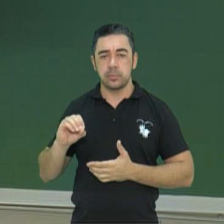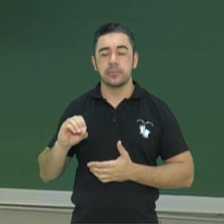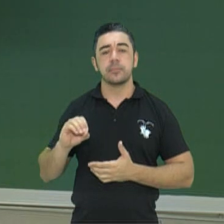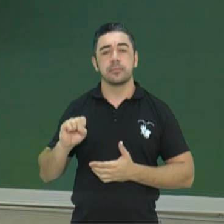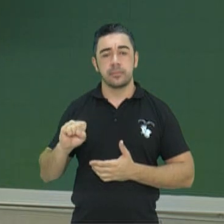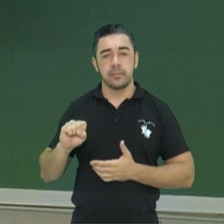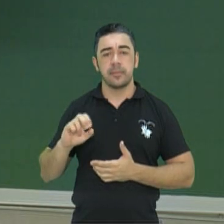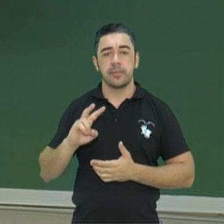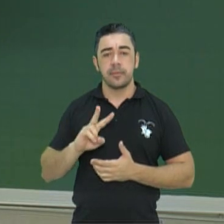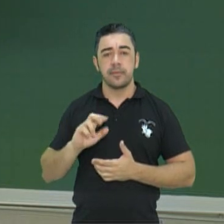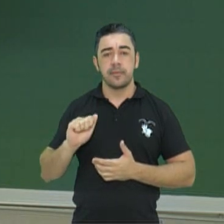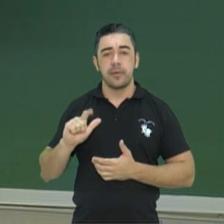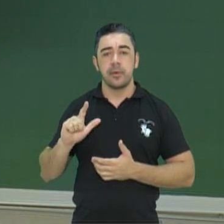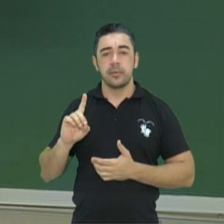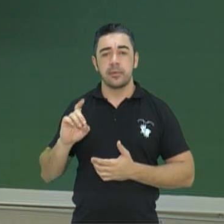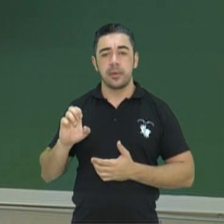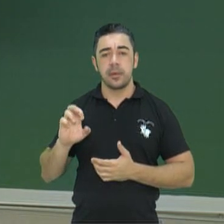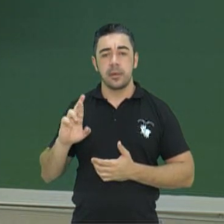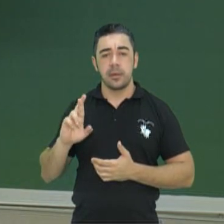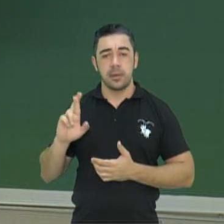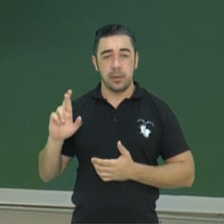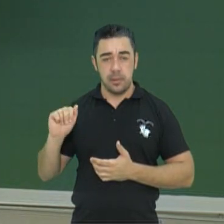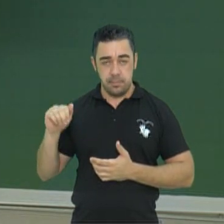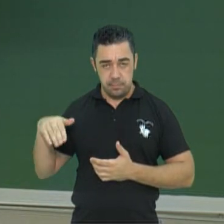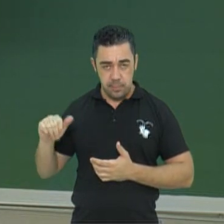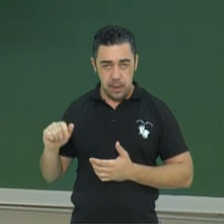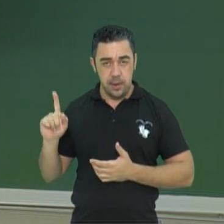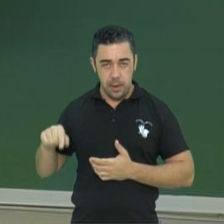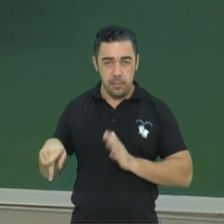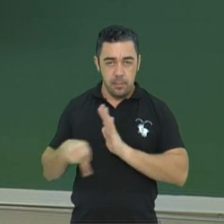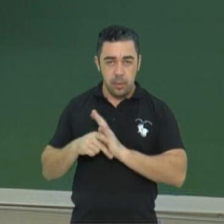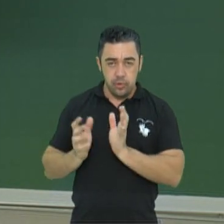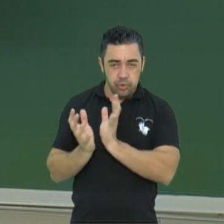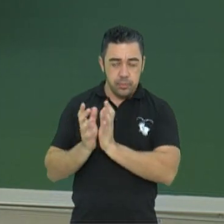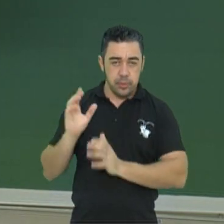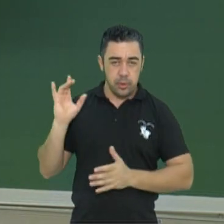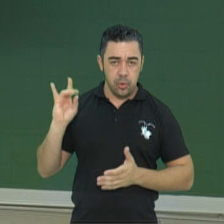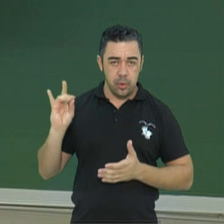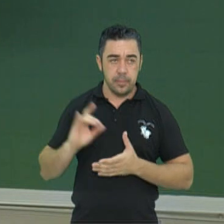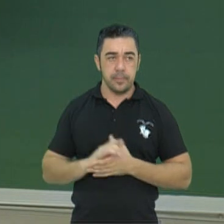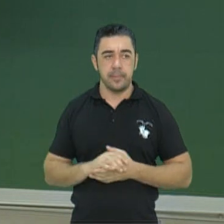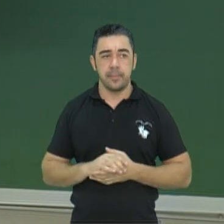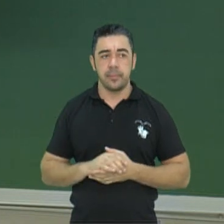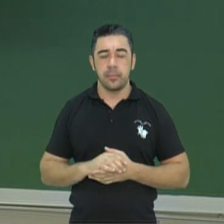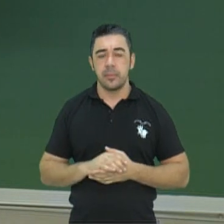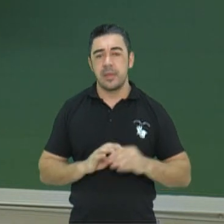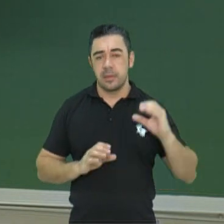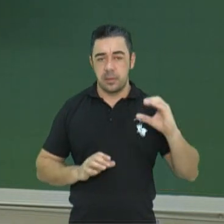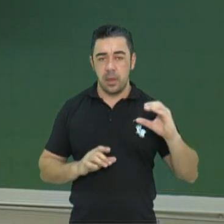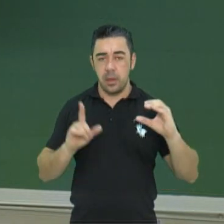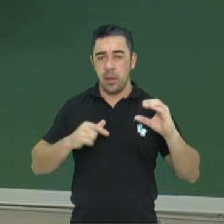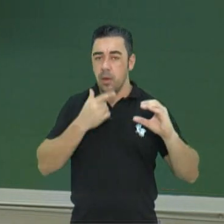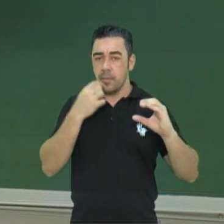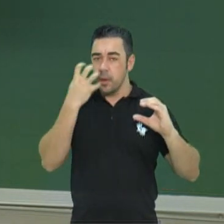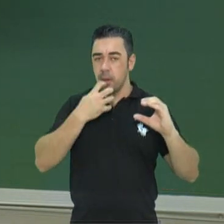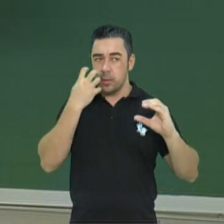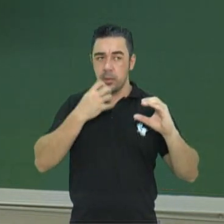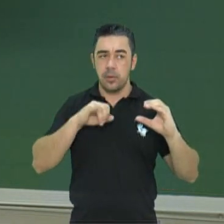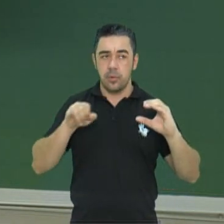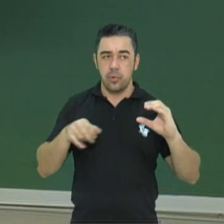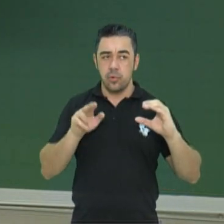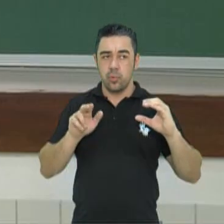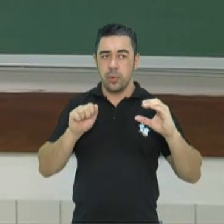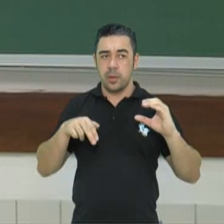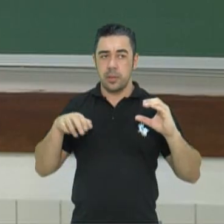da seleção de Colômbia. Letra C é um cantante, Juanes. Eu creio